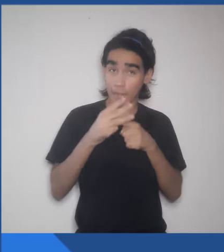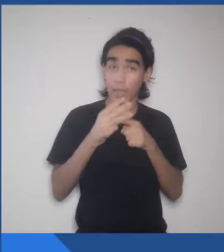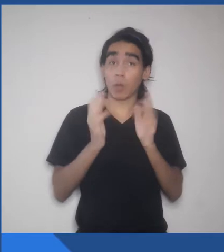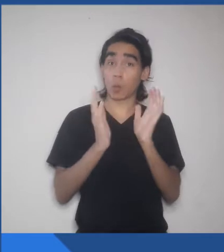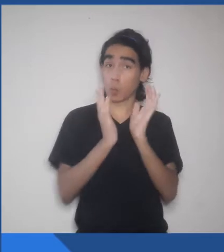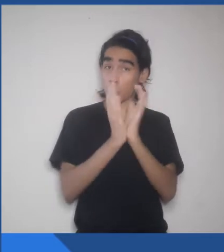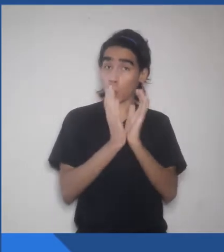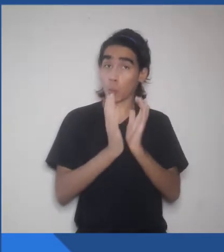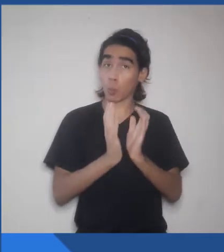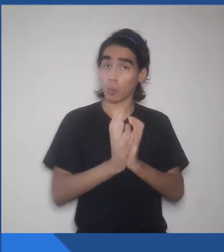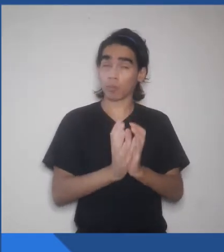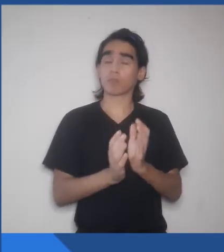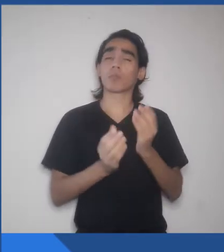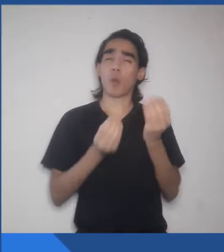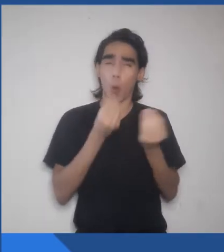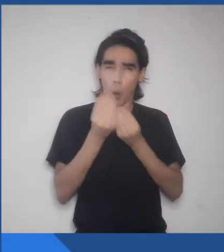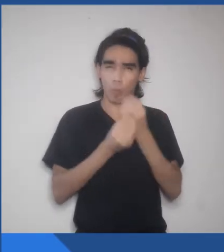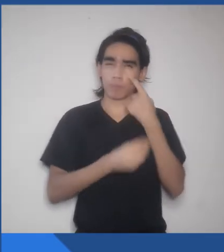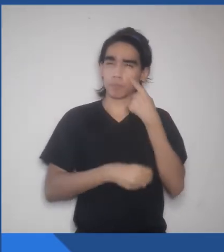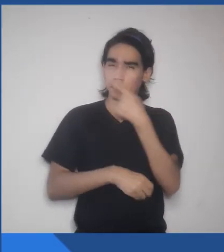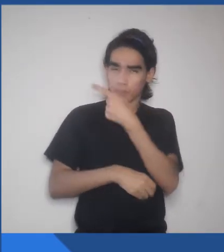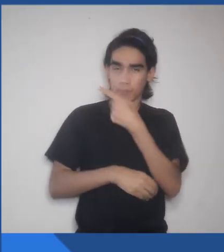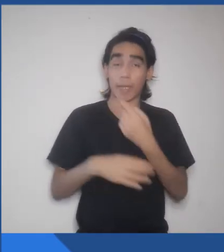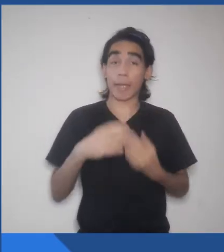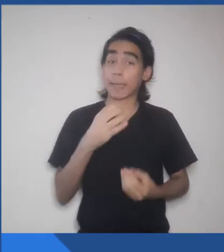gente vem nessa opção, criar grupo.